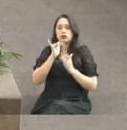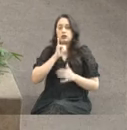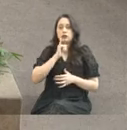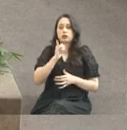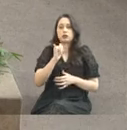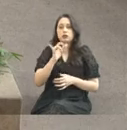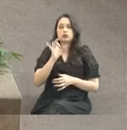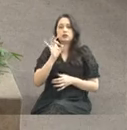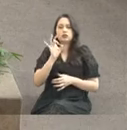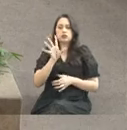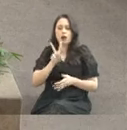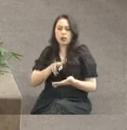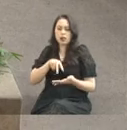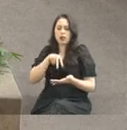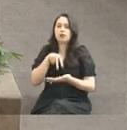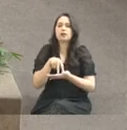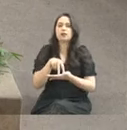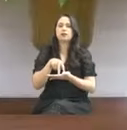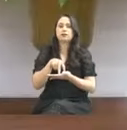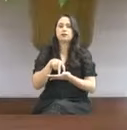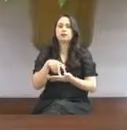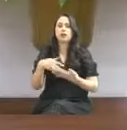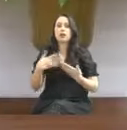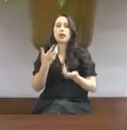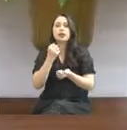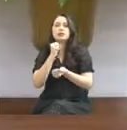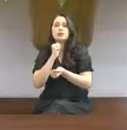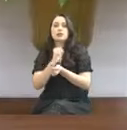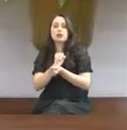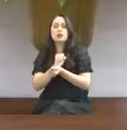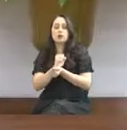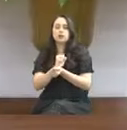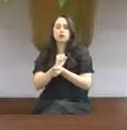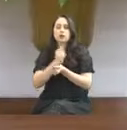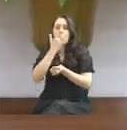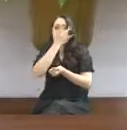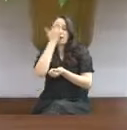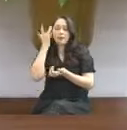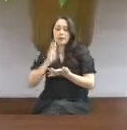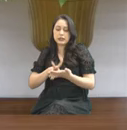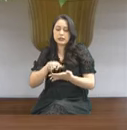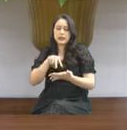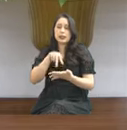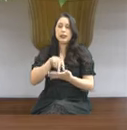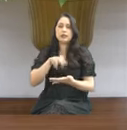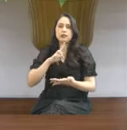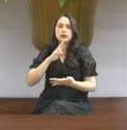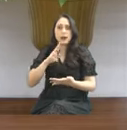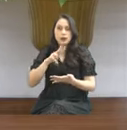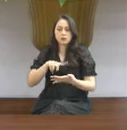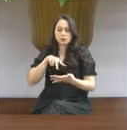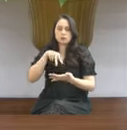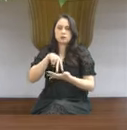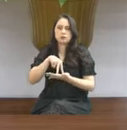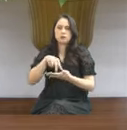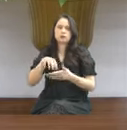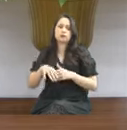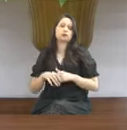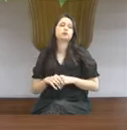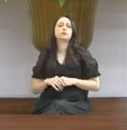Ele apenas agiu. A ação do terapeuta esperava uma reação.